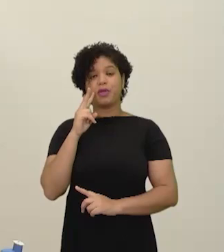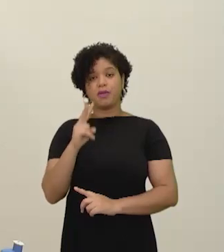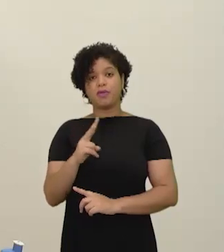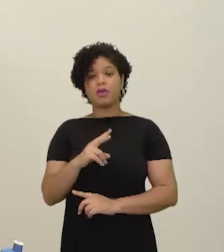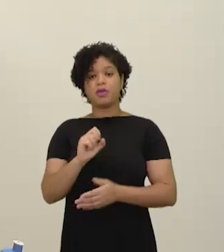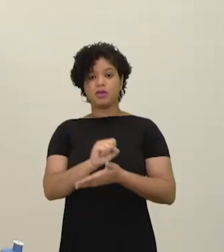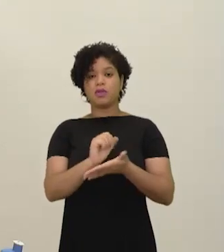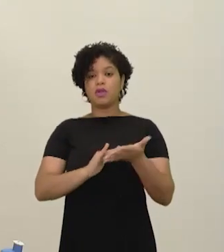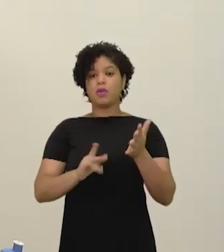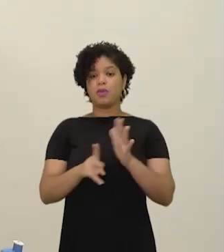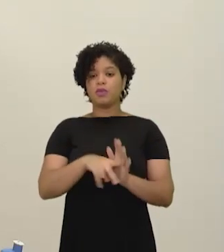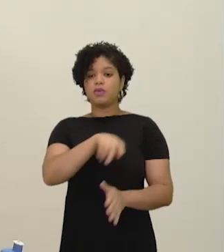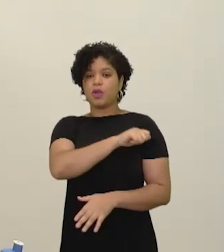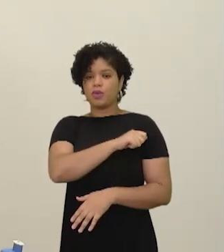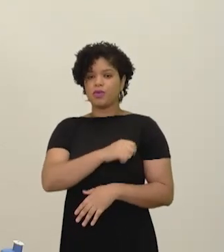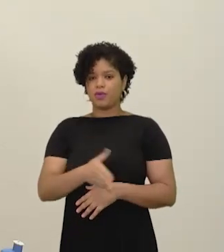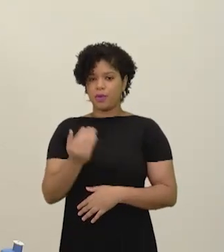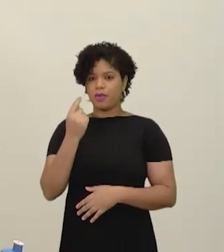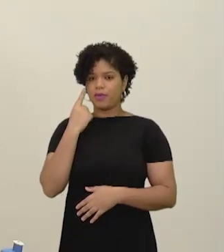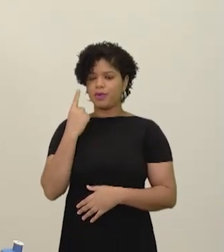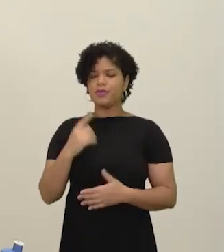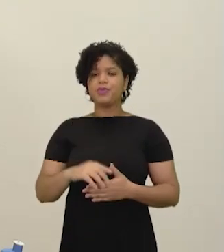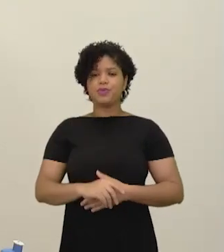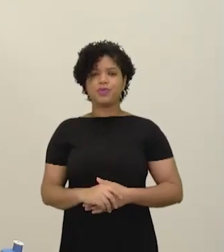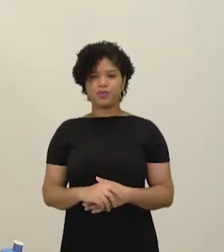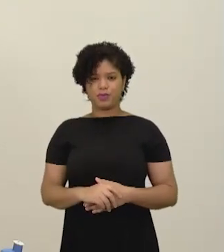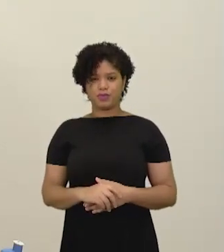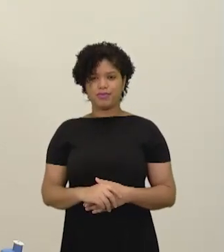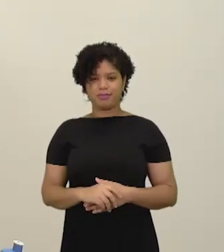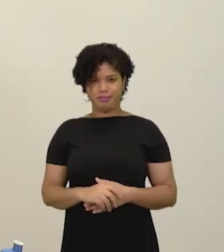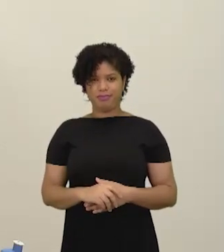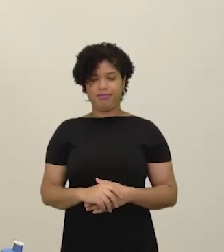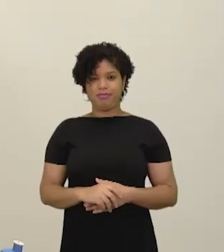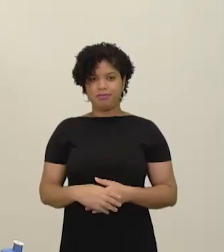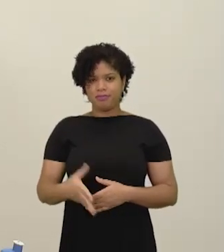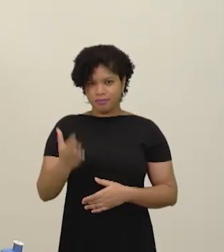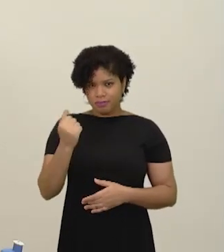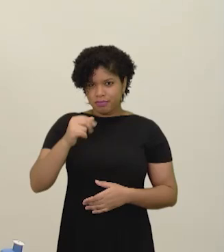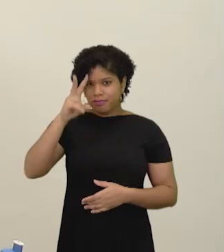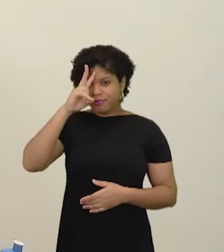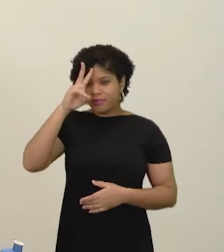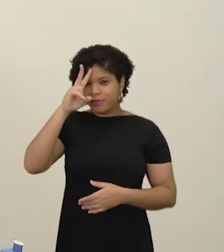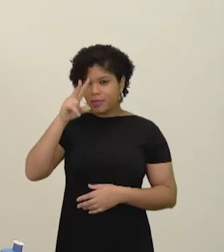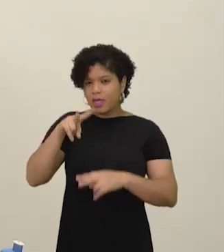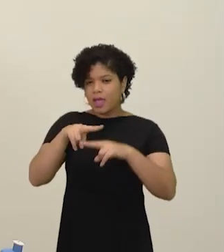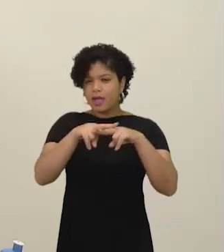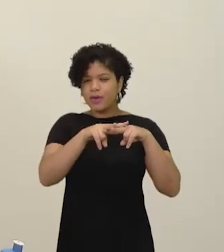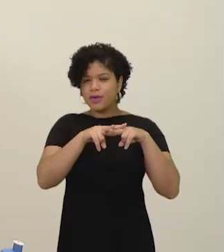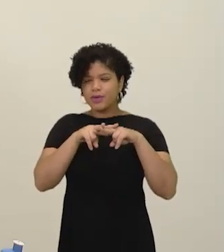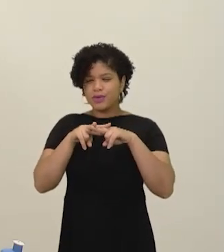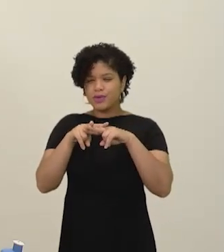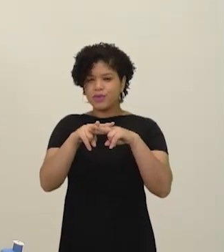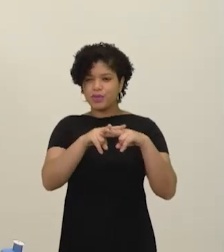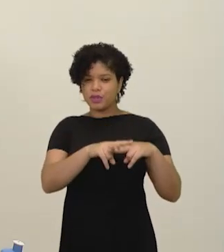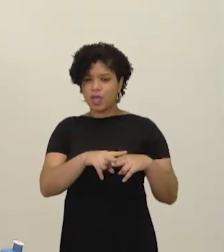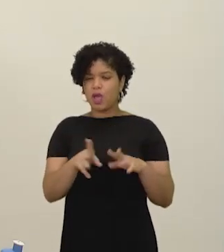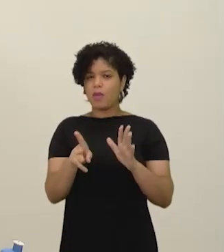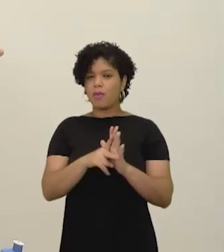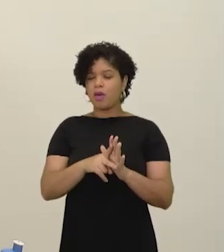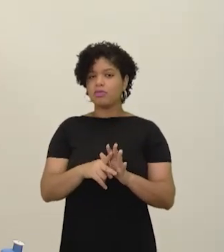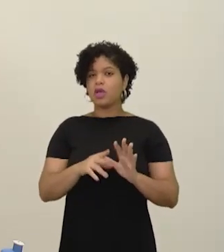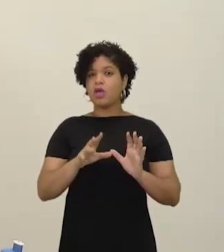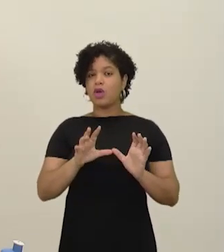certo? Então, olha só. Eu quero fazer aqui com vocês uma retrospectiva, uma rápida retrospectiva dos últimos